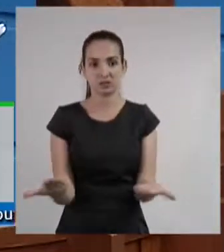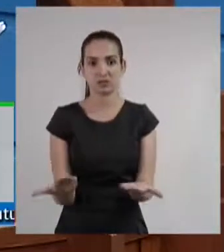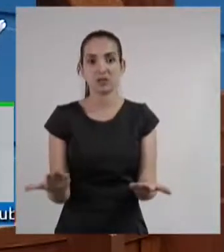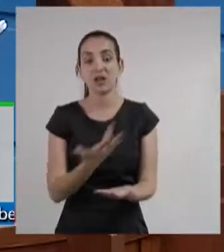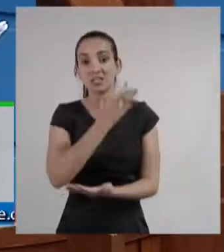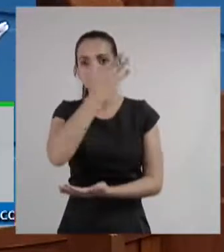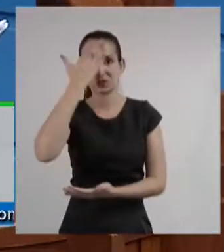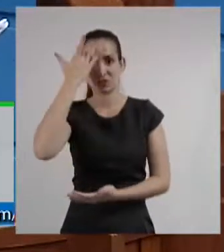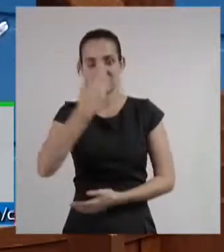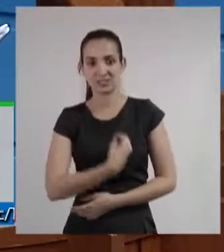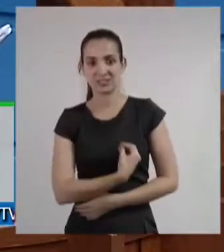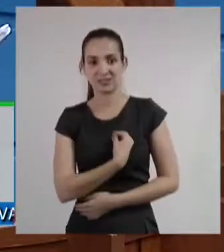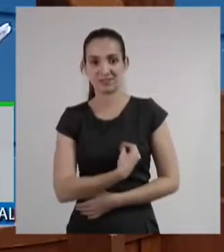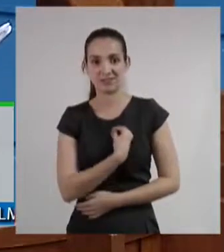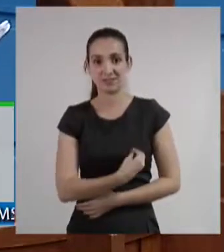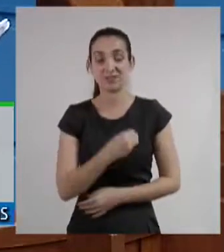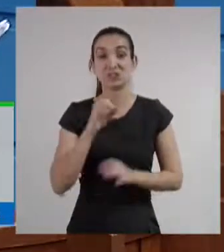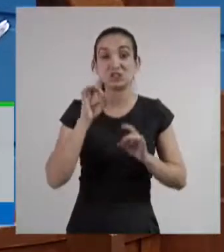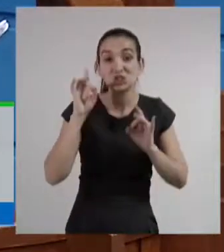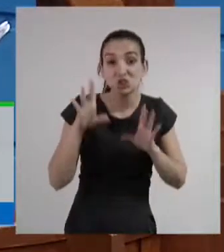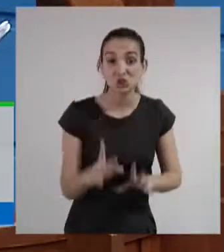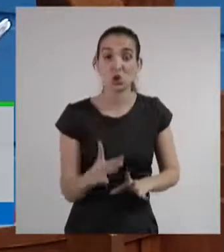com menos de